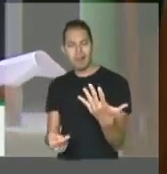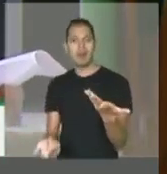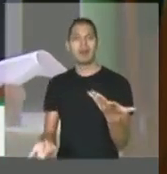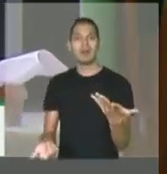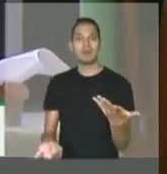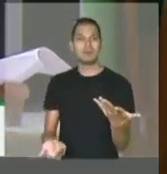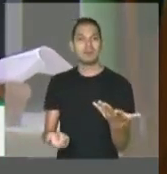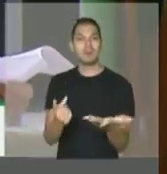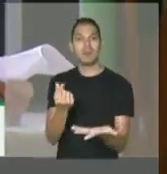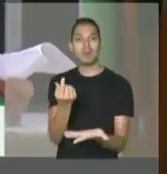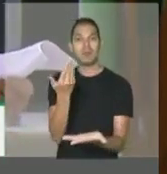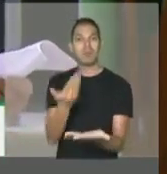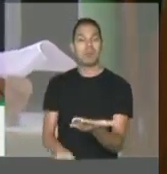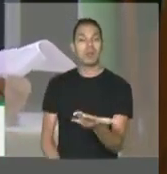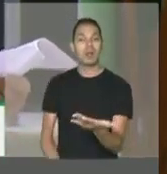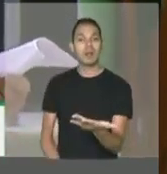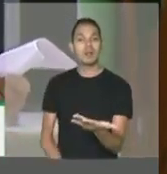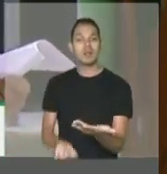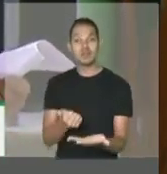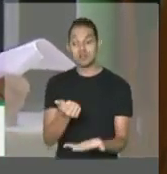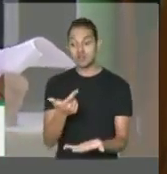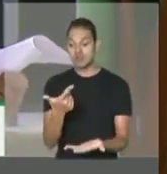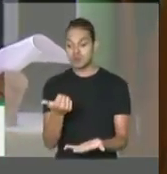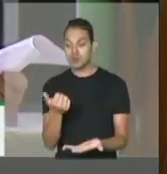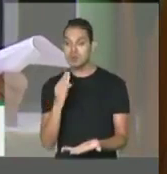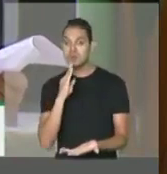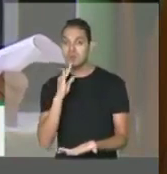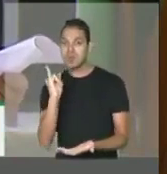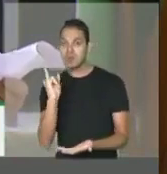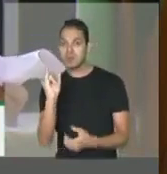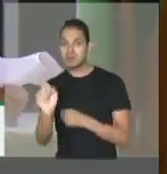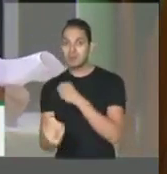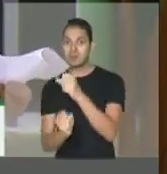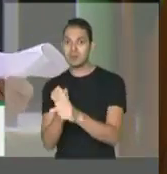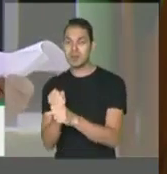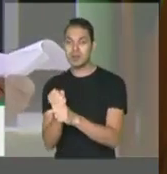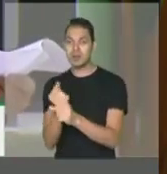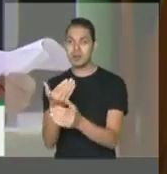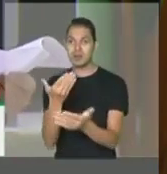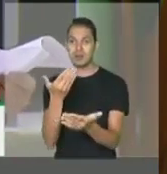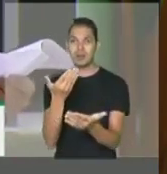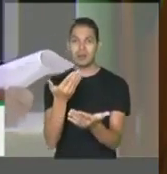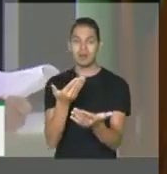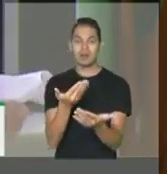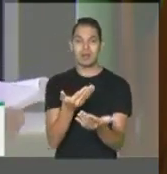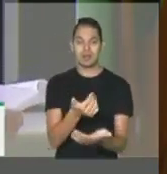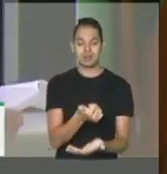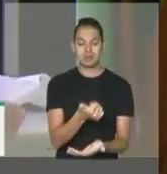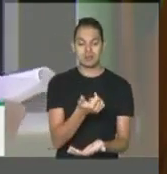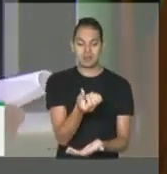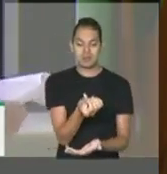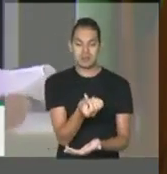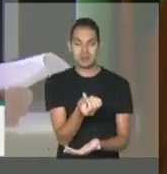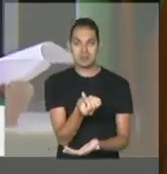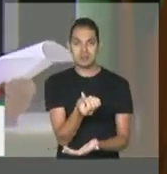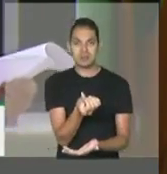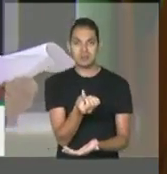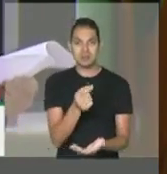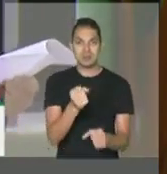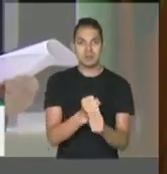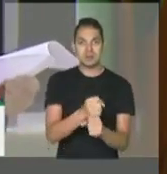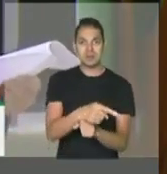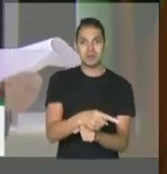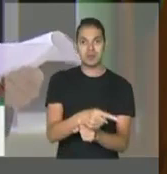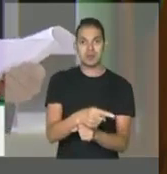recurso de 12 bilhões do ano que vem para 16 neste ano, ou seja, 28%